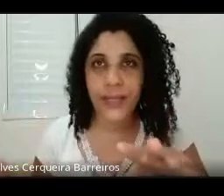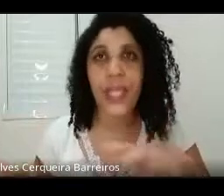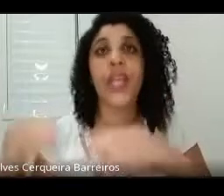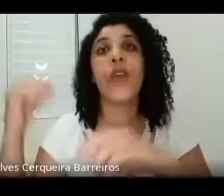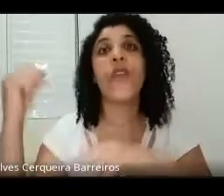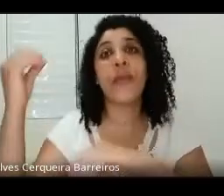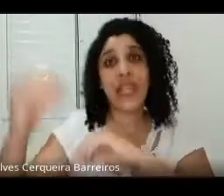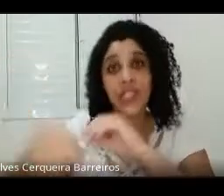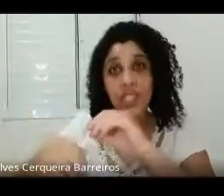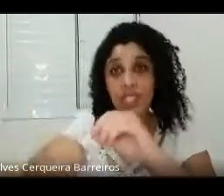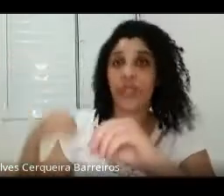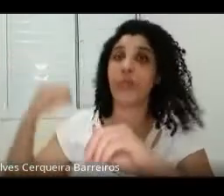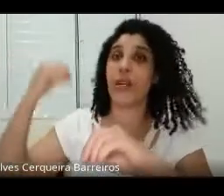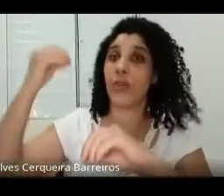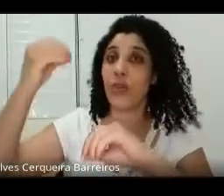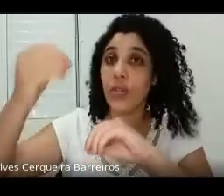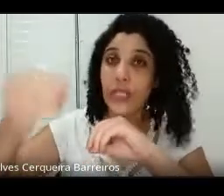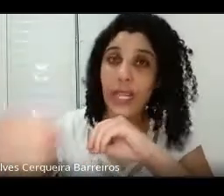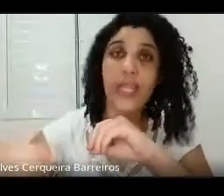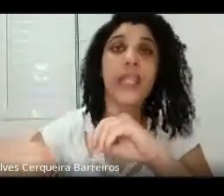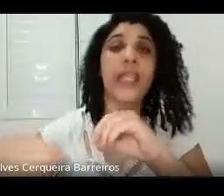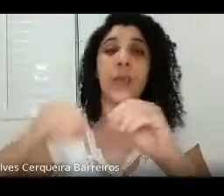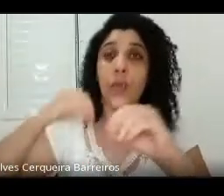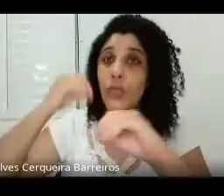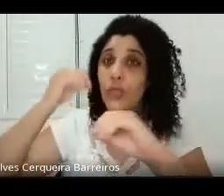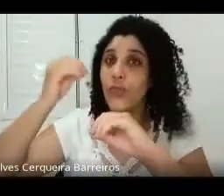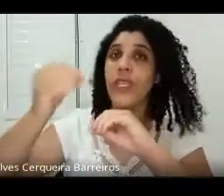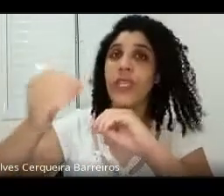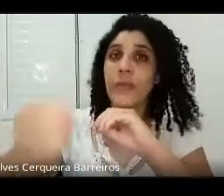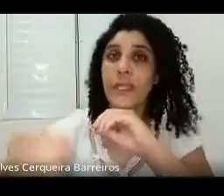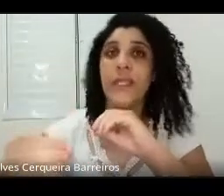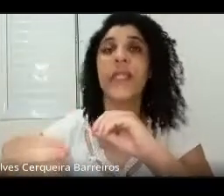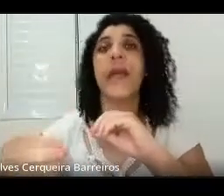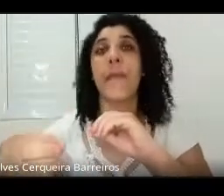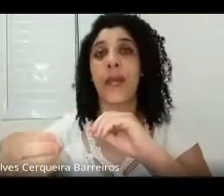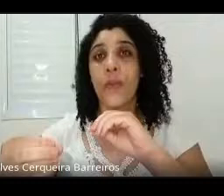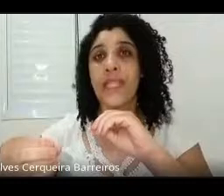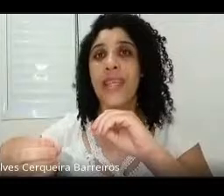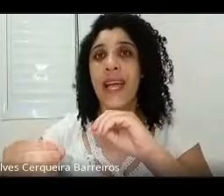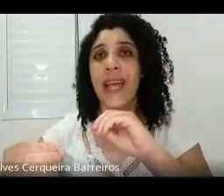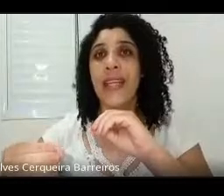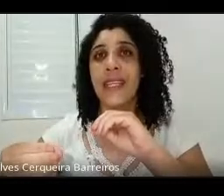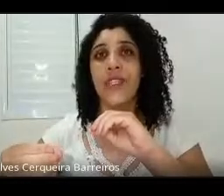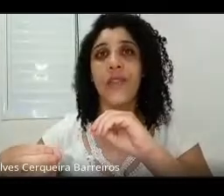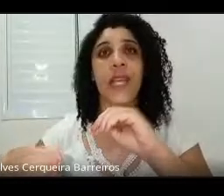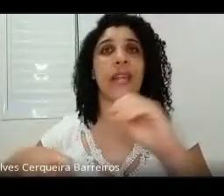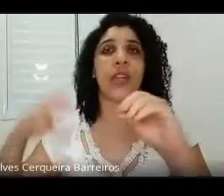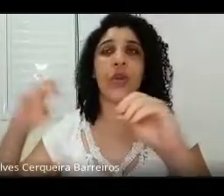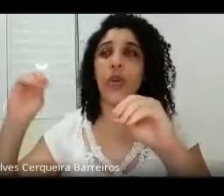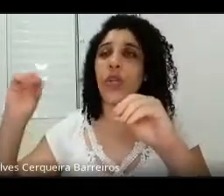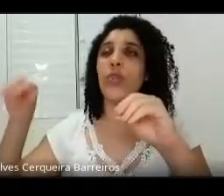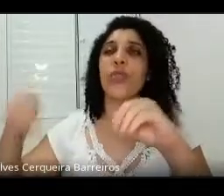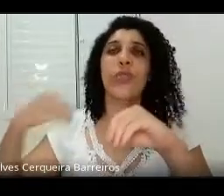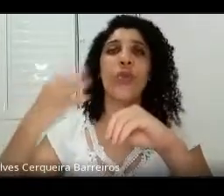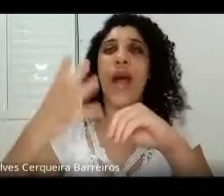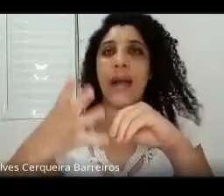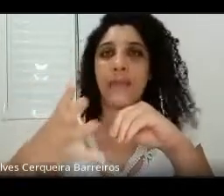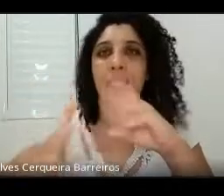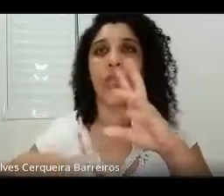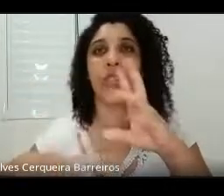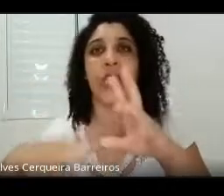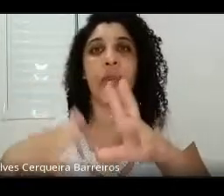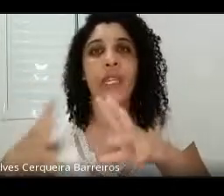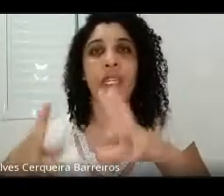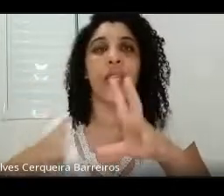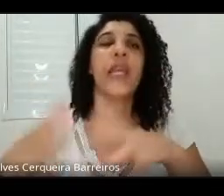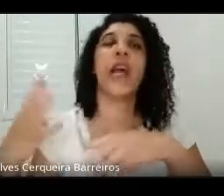letra. Eu vou precisar de uma outra letra, um outro fonema para começar a ter significado. Então, eu coloco o A.